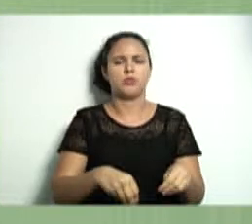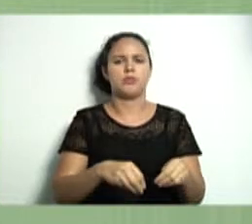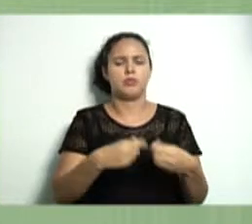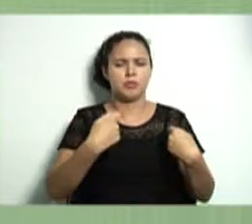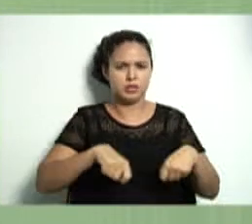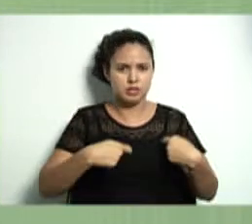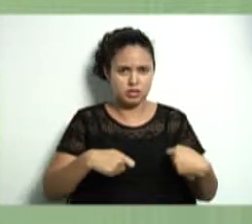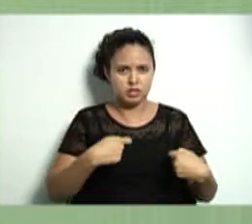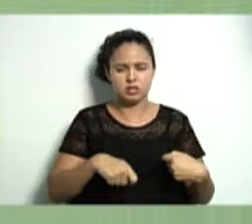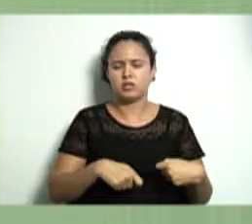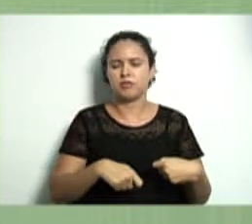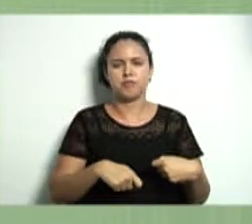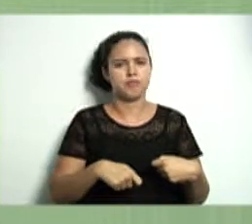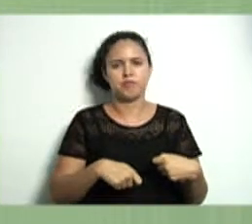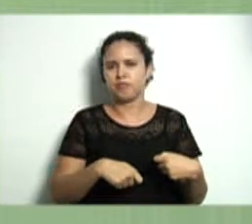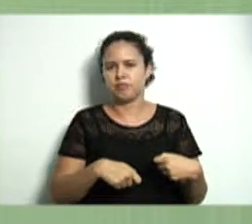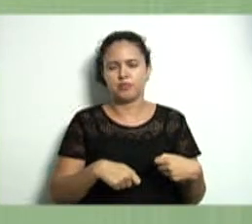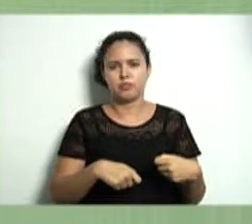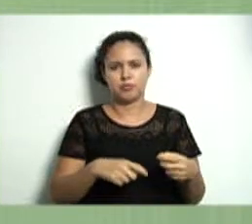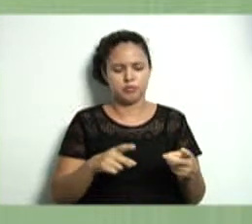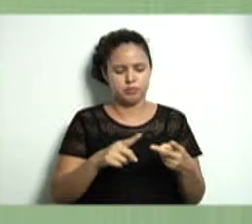segunda afirmativa: